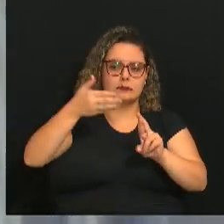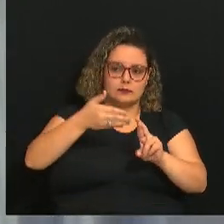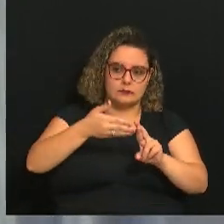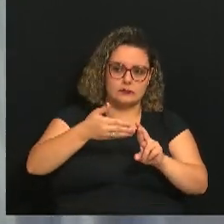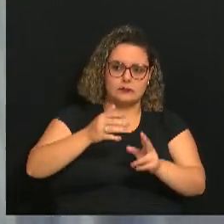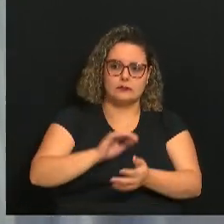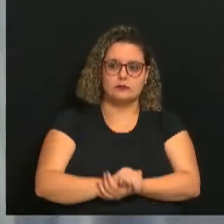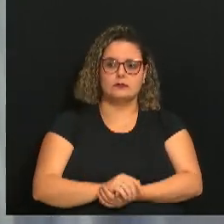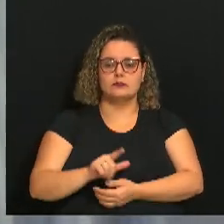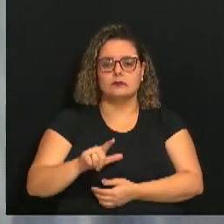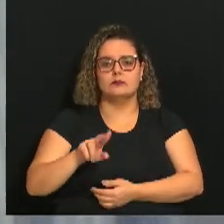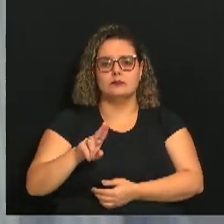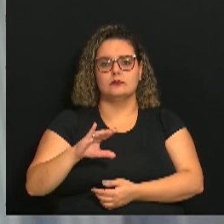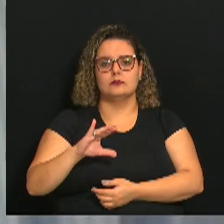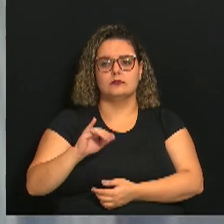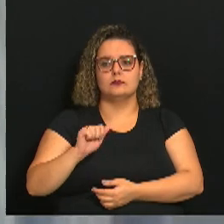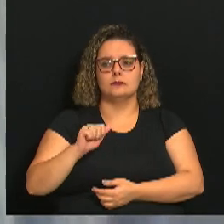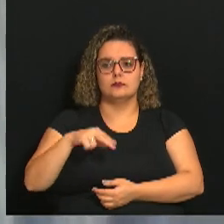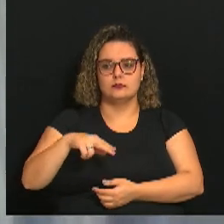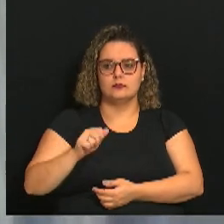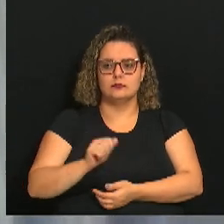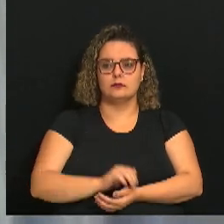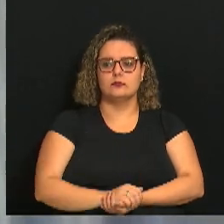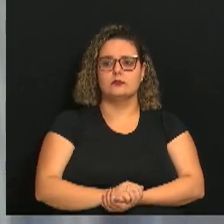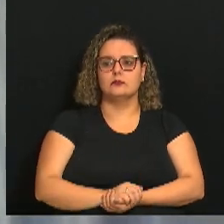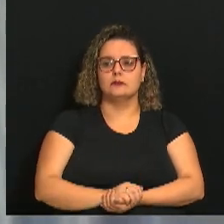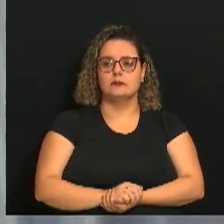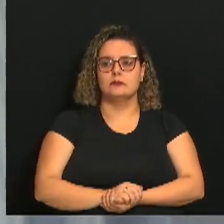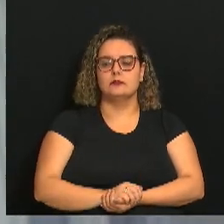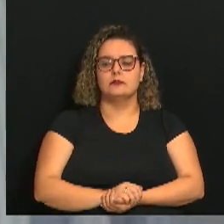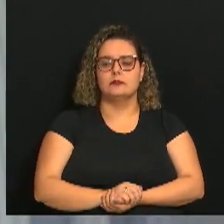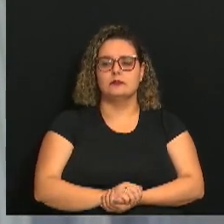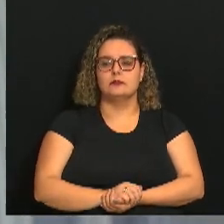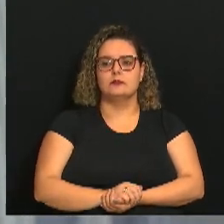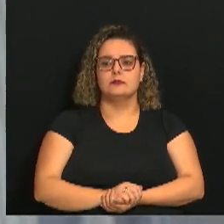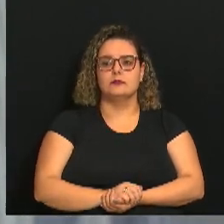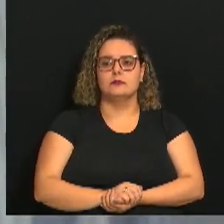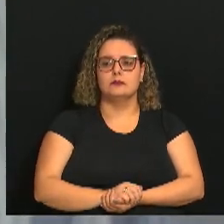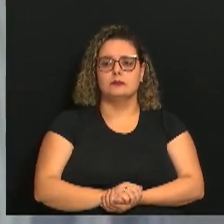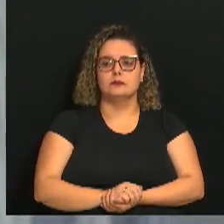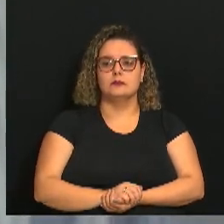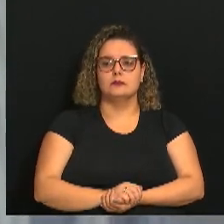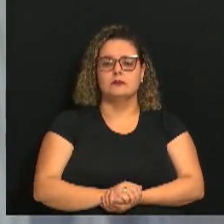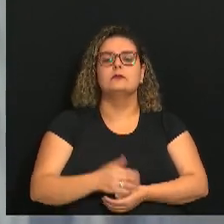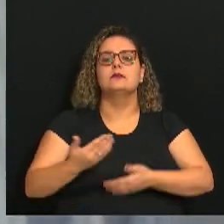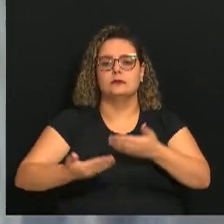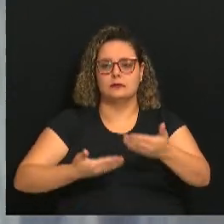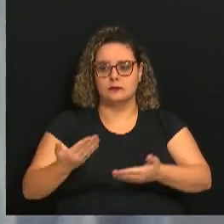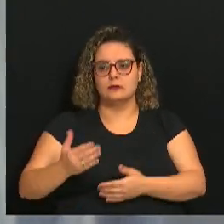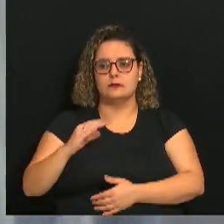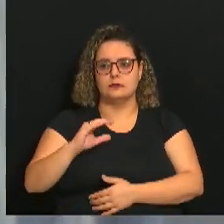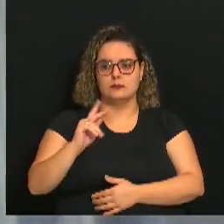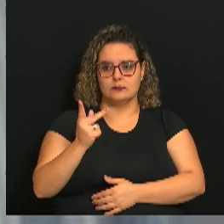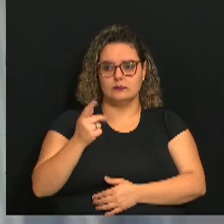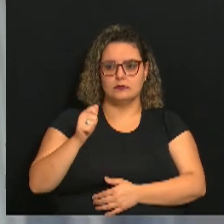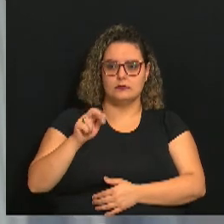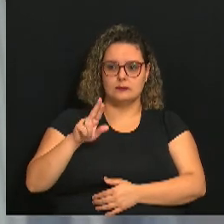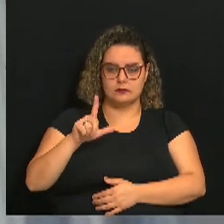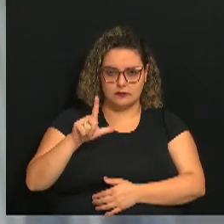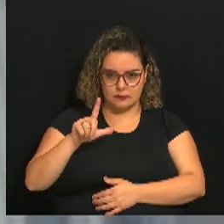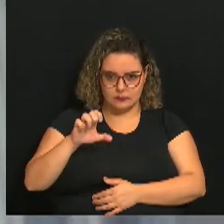pela Luciana Martins, que é do mandato do vereador Paulo Búfalo, e os servidores, Charles Durais